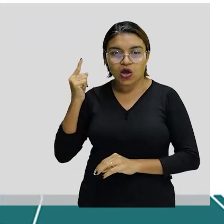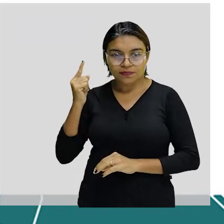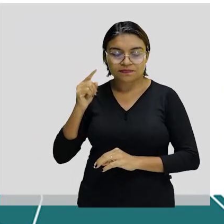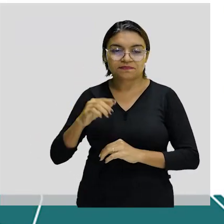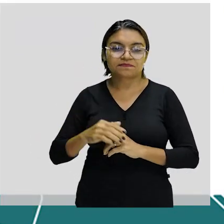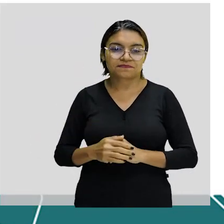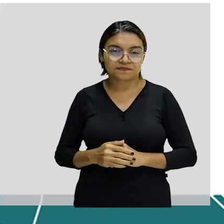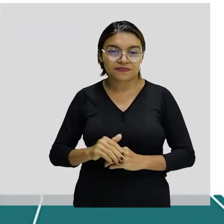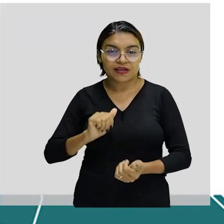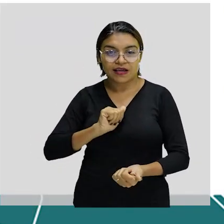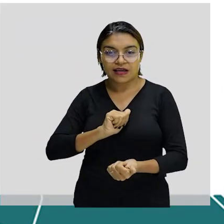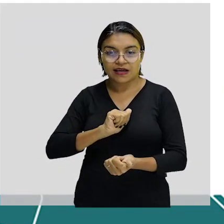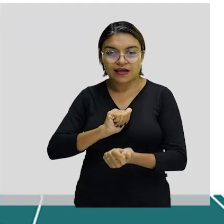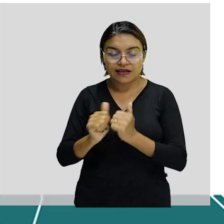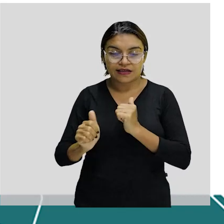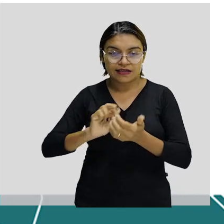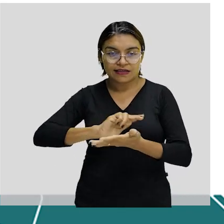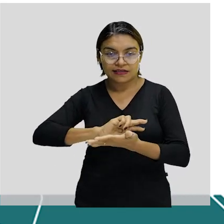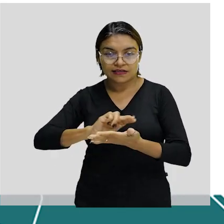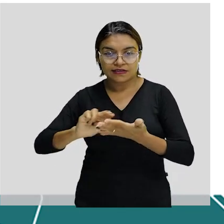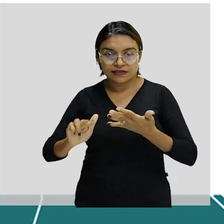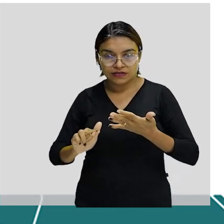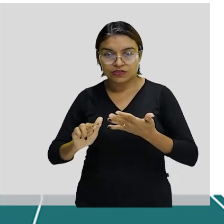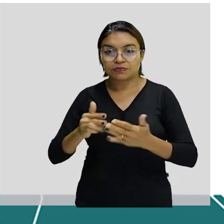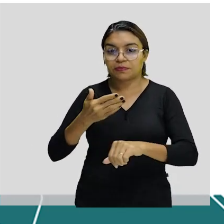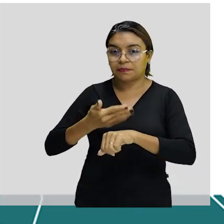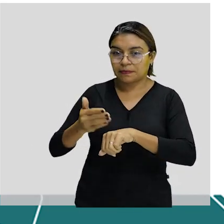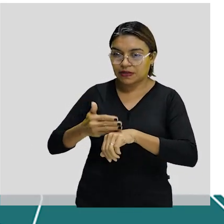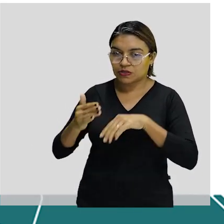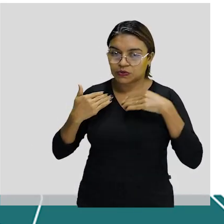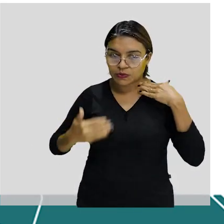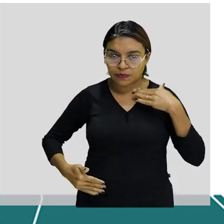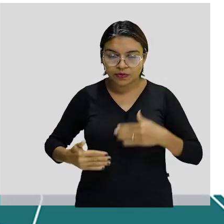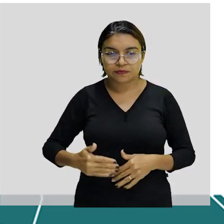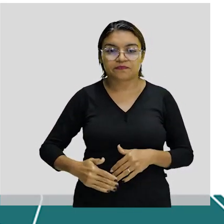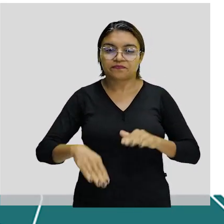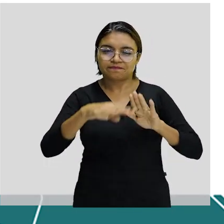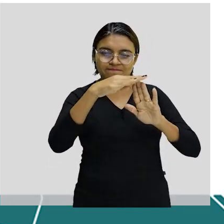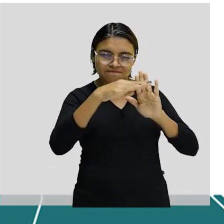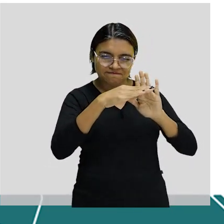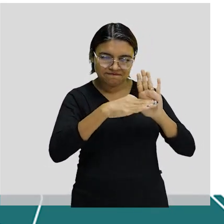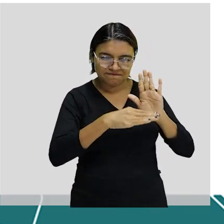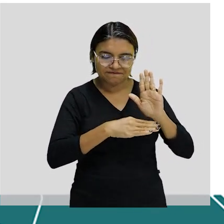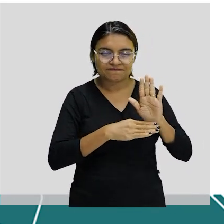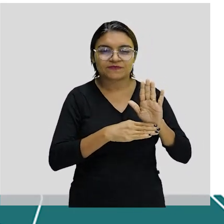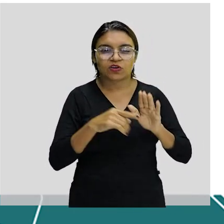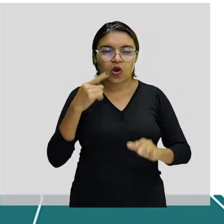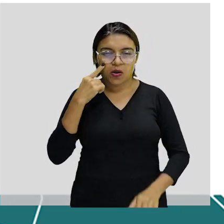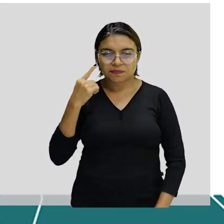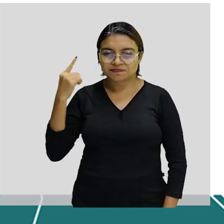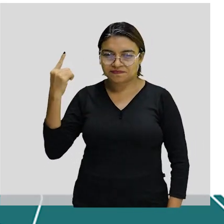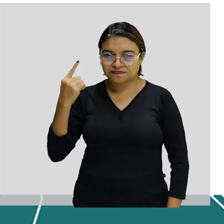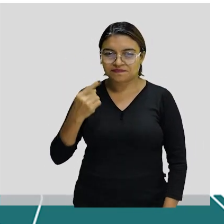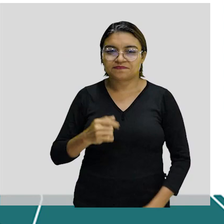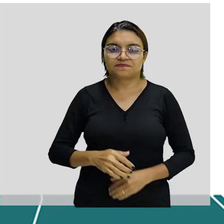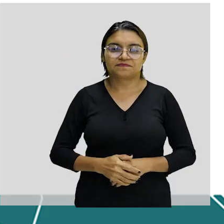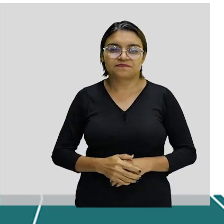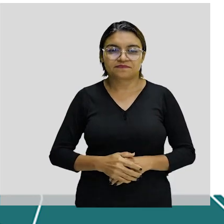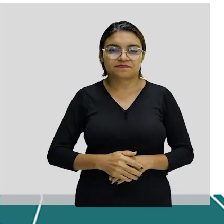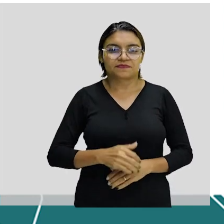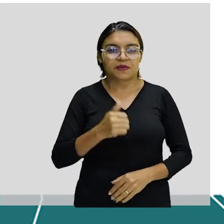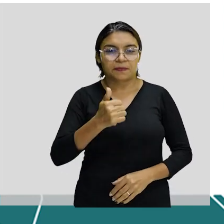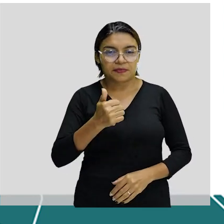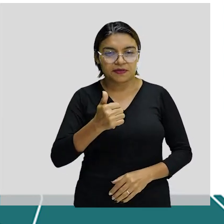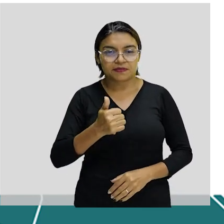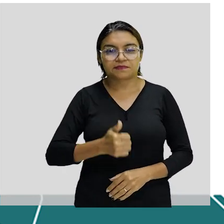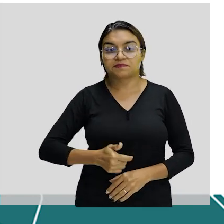de Saúde. A aula está organizada dessa seguinte forma: o conceito de atletismo. Aí vou falar as unidades temáticas